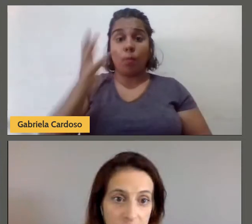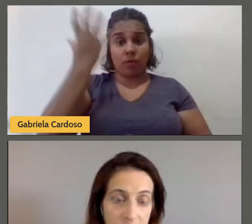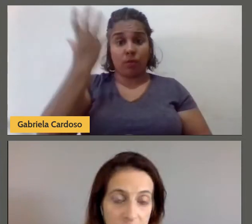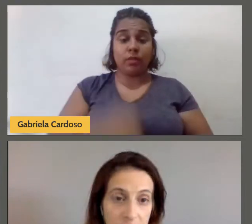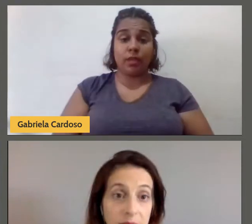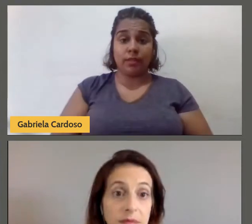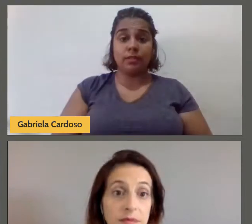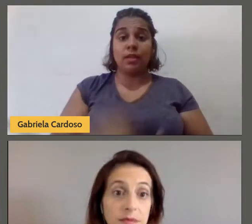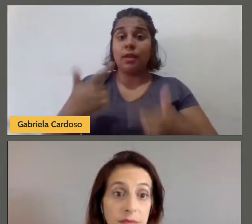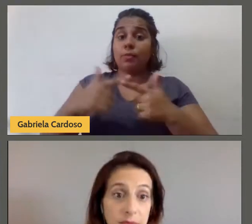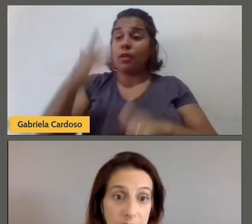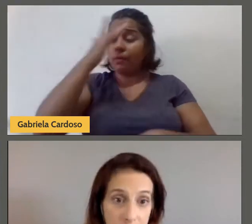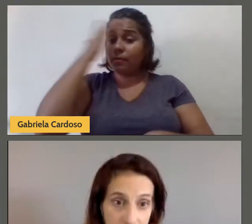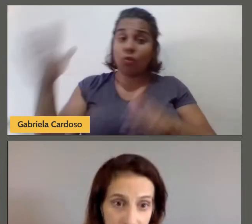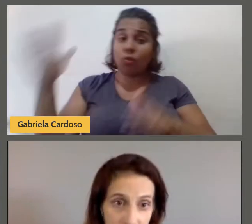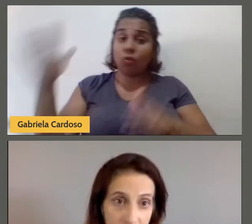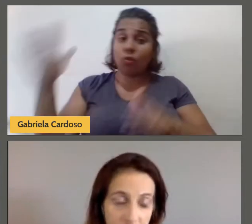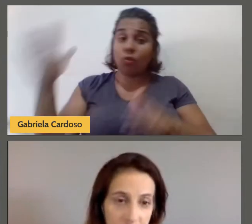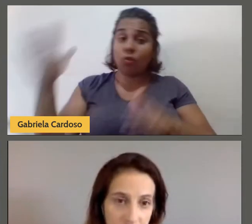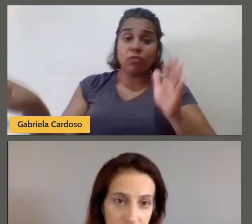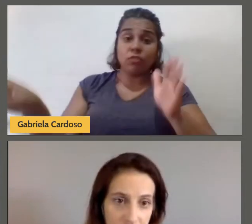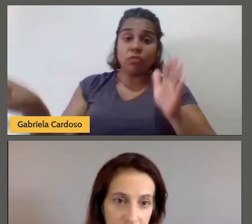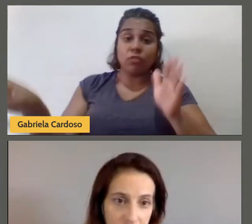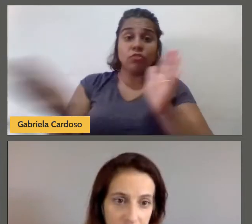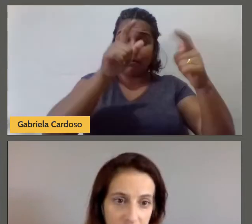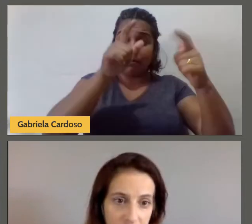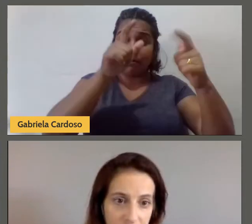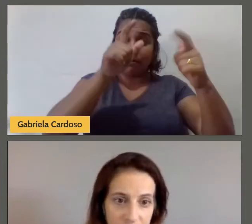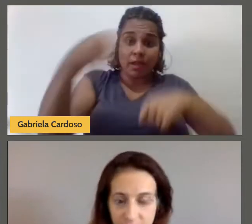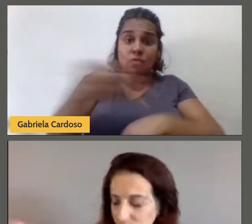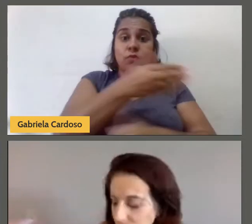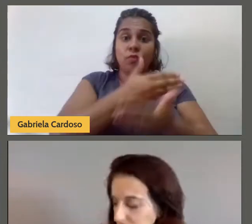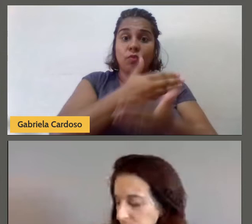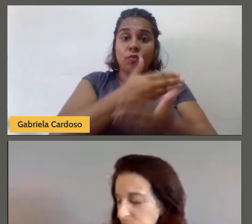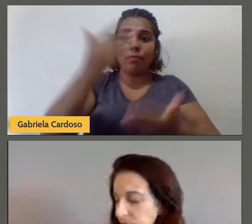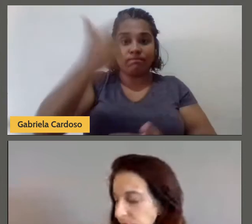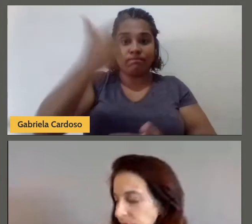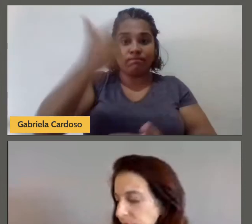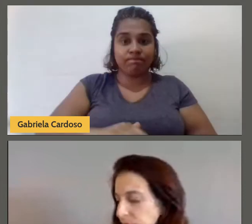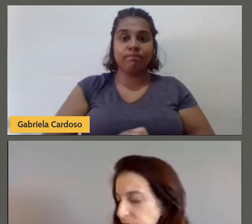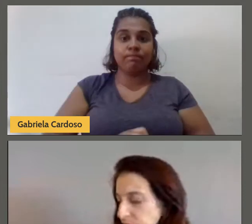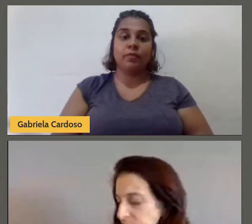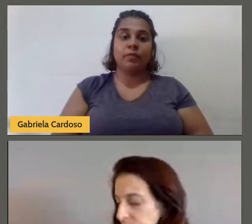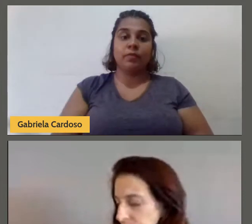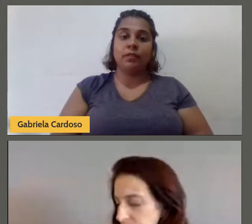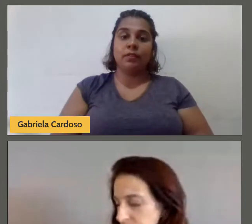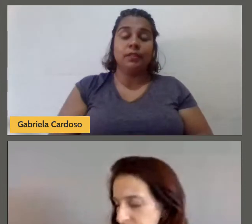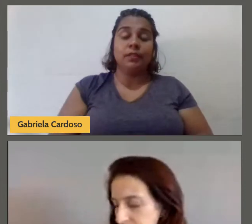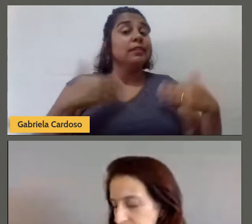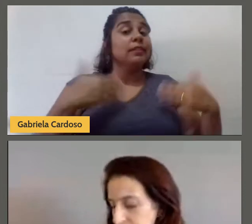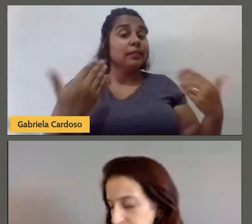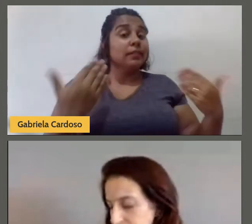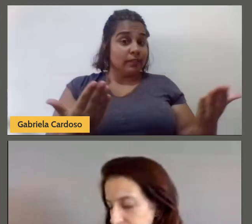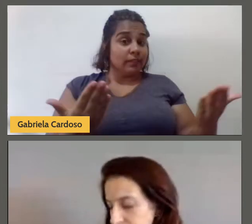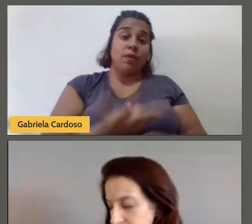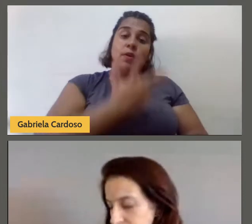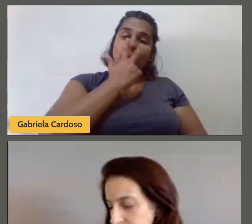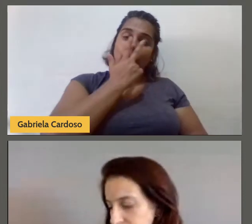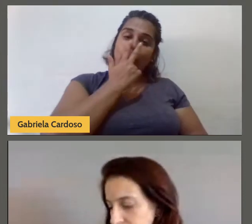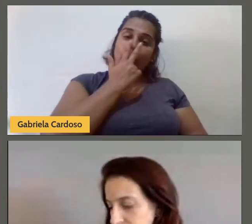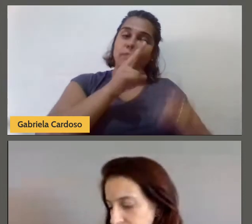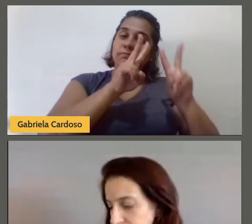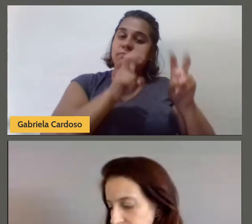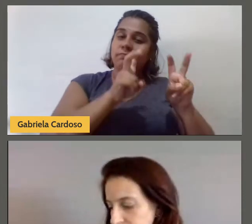novo lugar, recomeçarem tudo, sabe? Não, acho que é um tema muito legal, assim, né? Porque quando a gente fala em imigração, a gente tem de